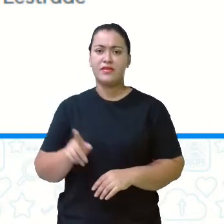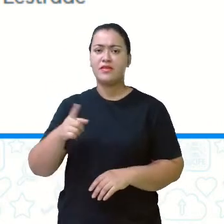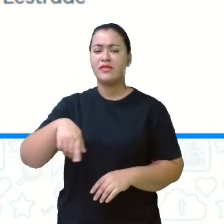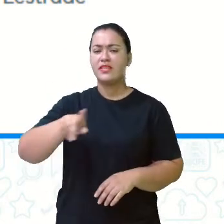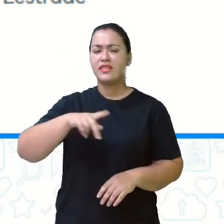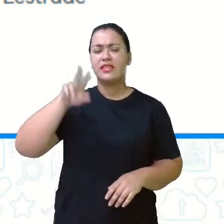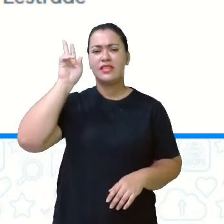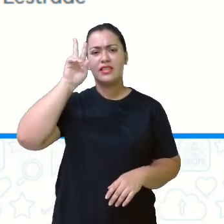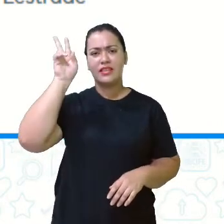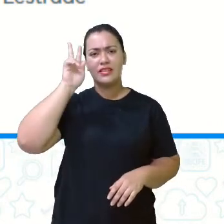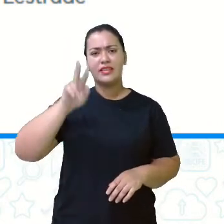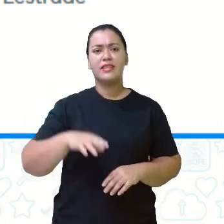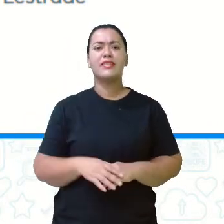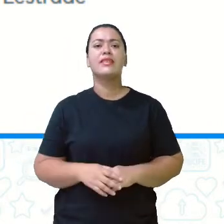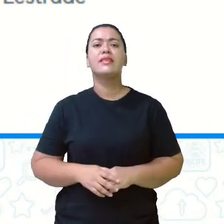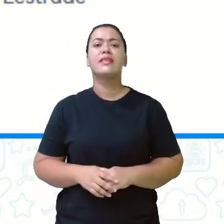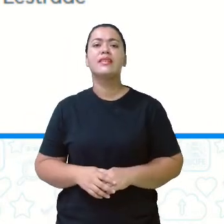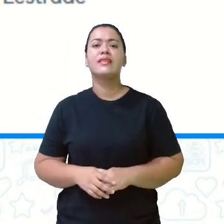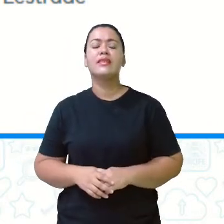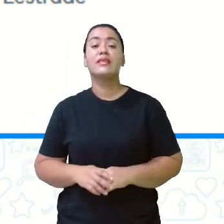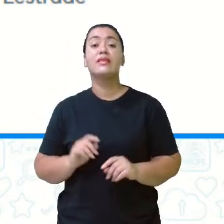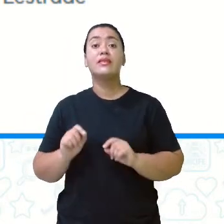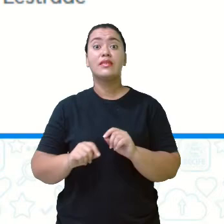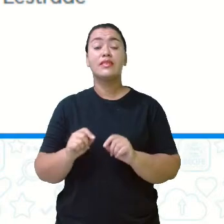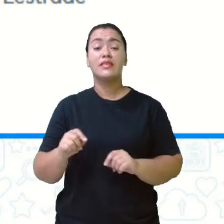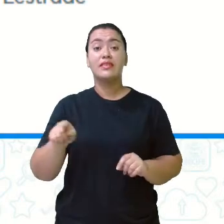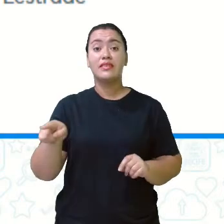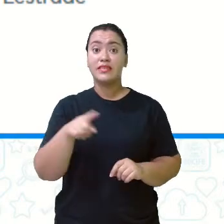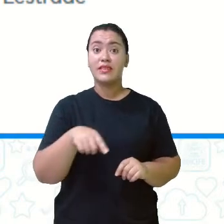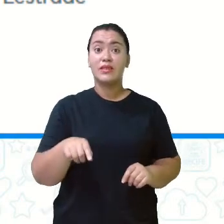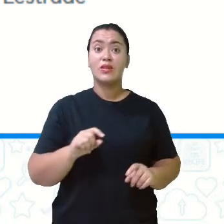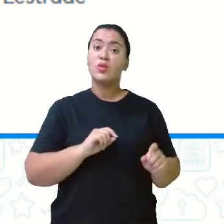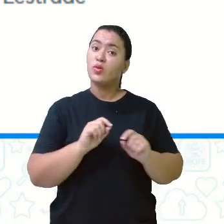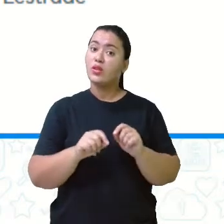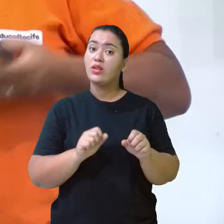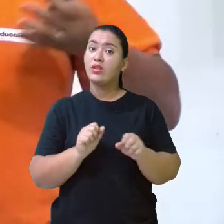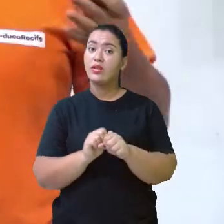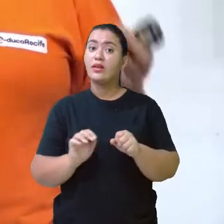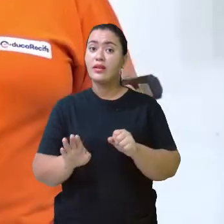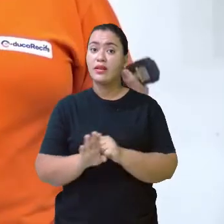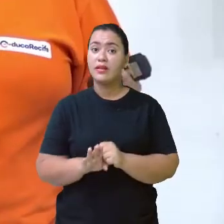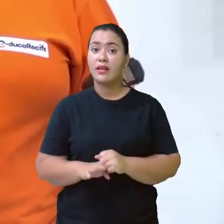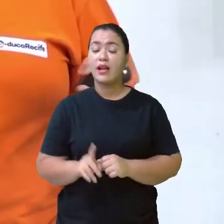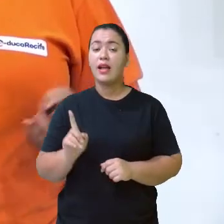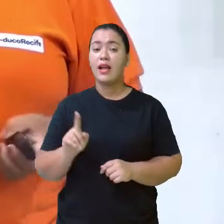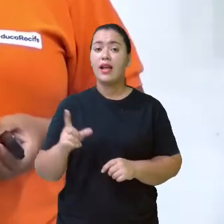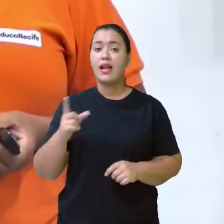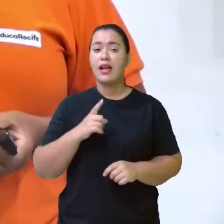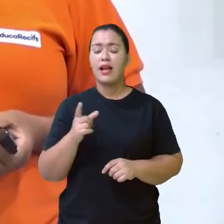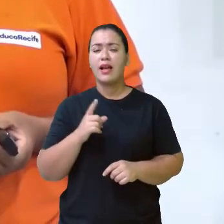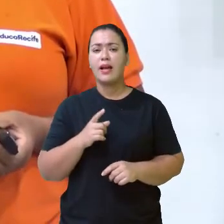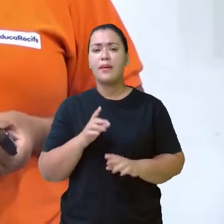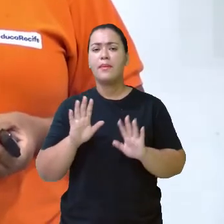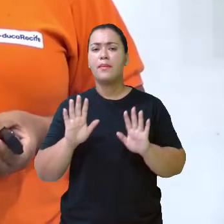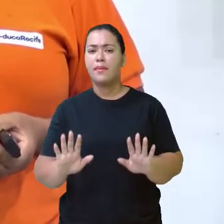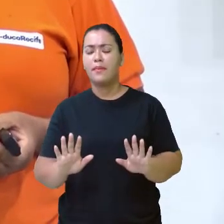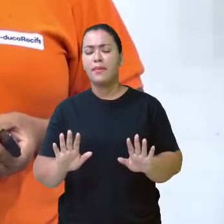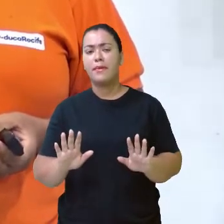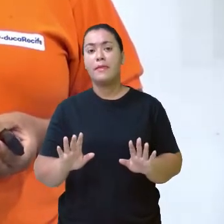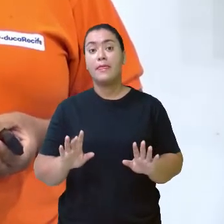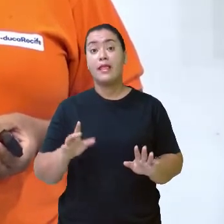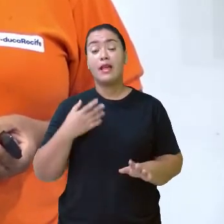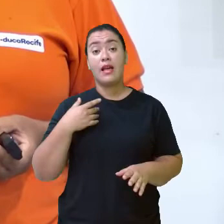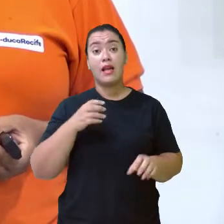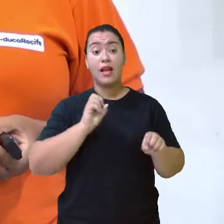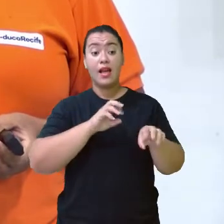lembram, eu falei para vocês o que é substantivo através da música. Mas, na